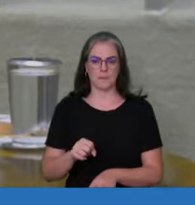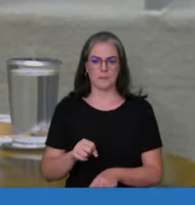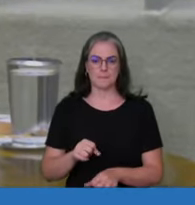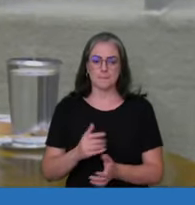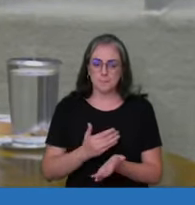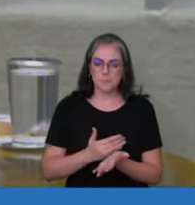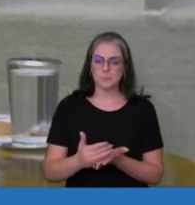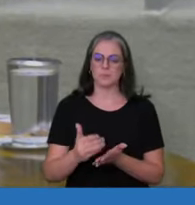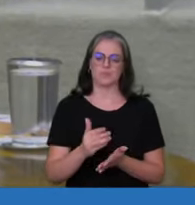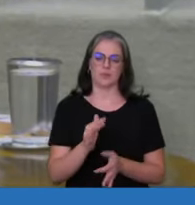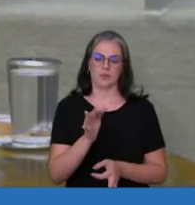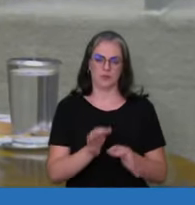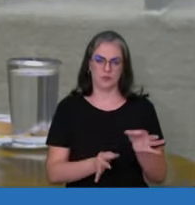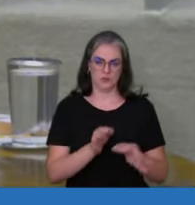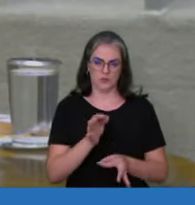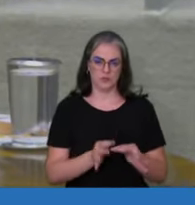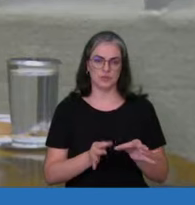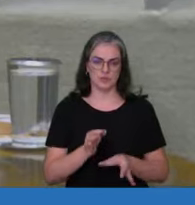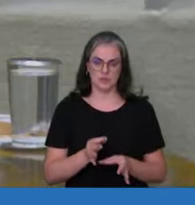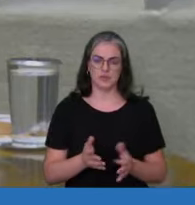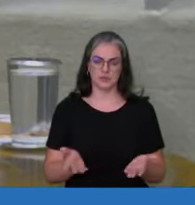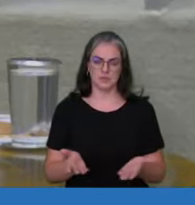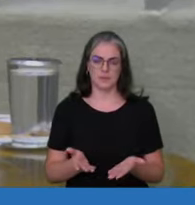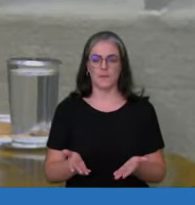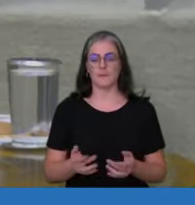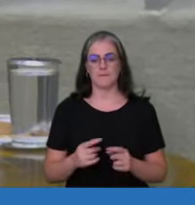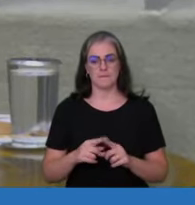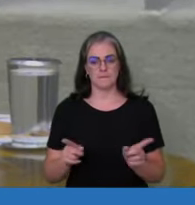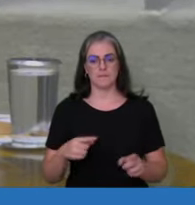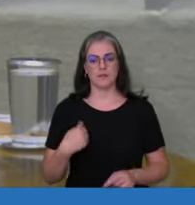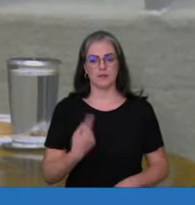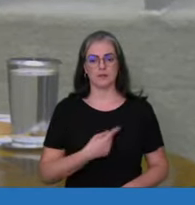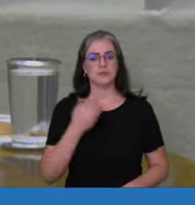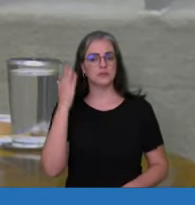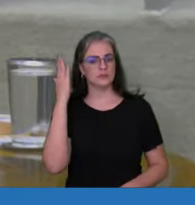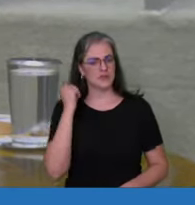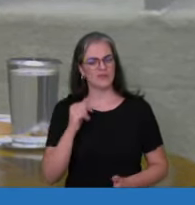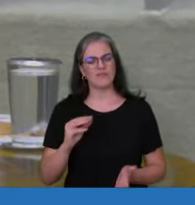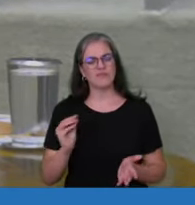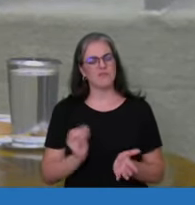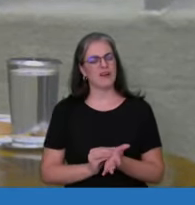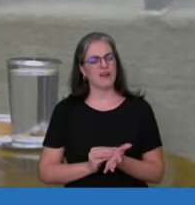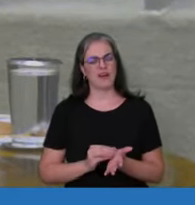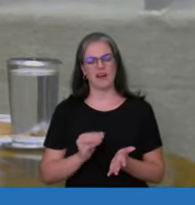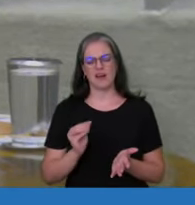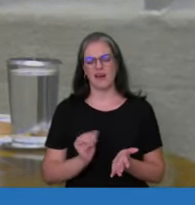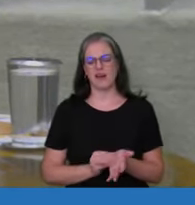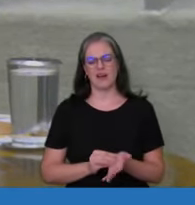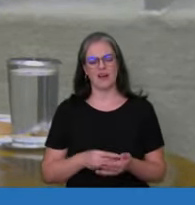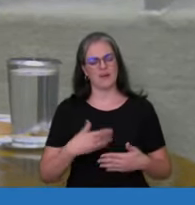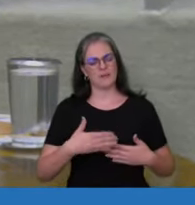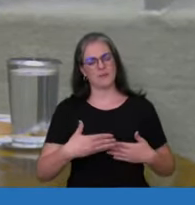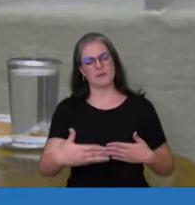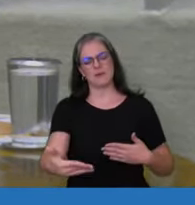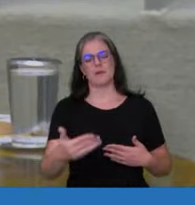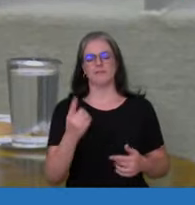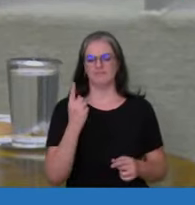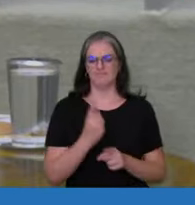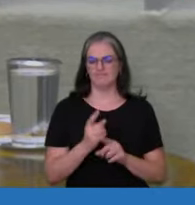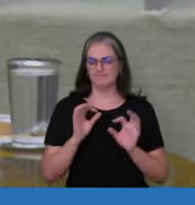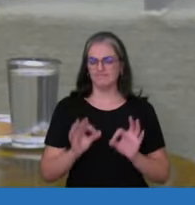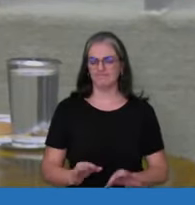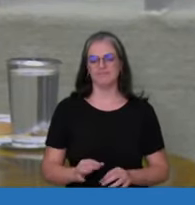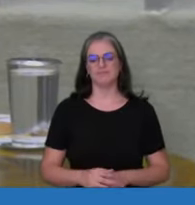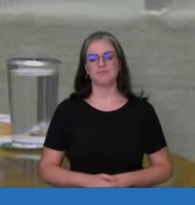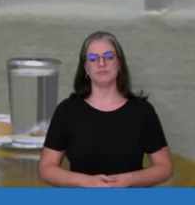iniciou a fazer justiça para Marielle. Mas nós sabemos que ainda falta muito a ser investigado. Primeiro,